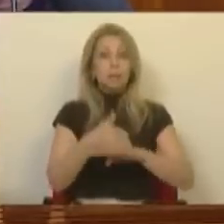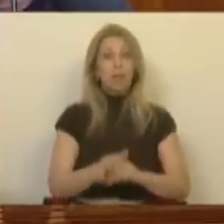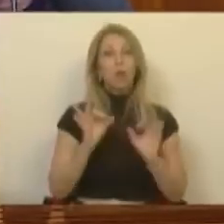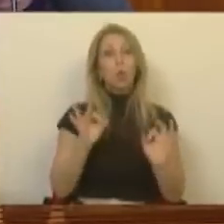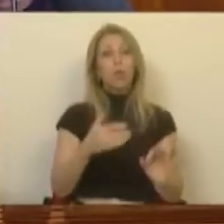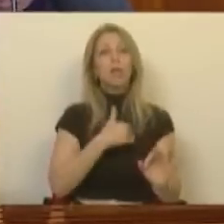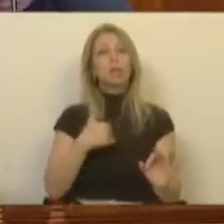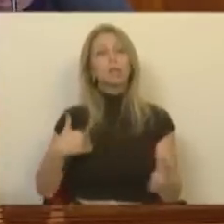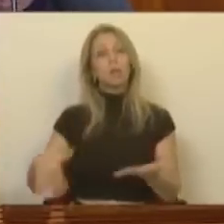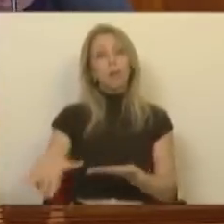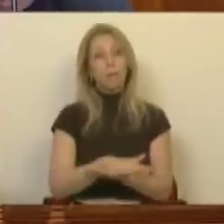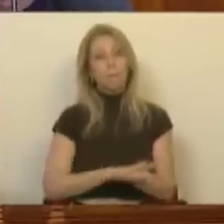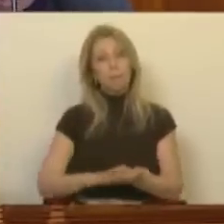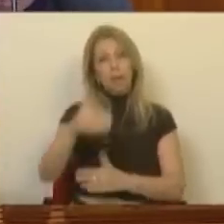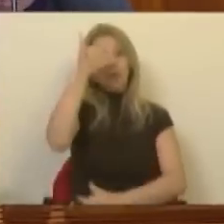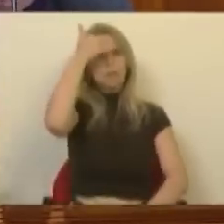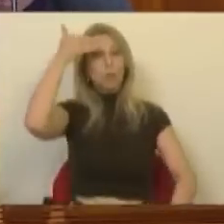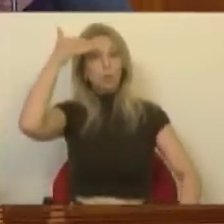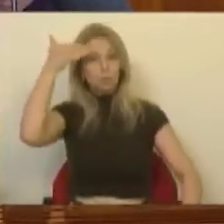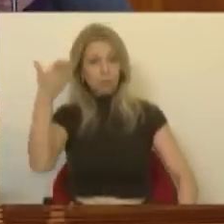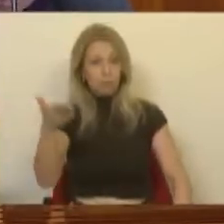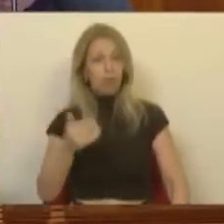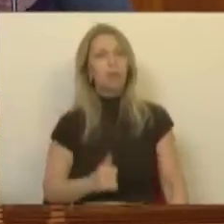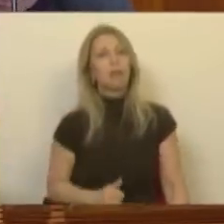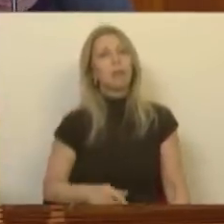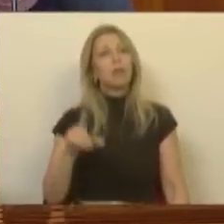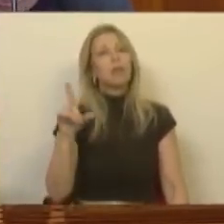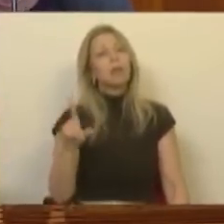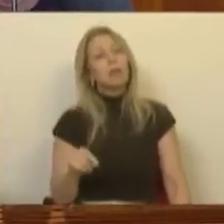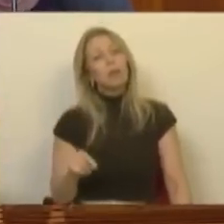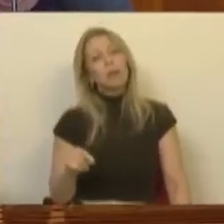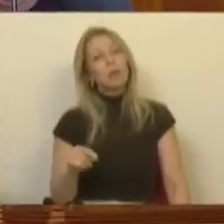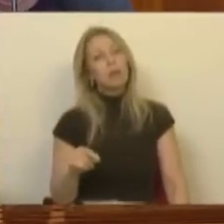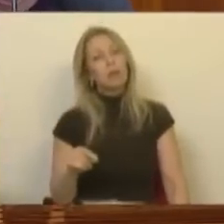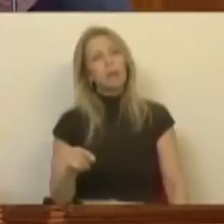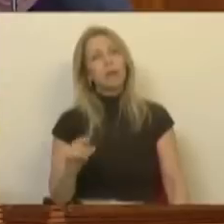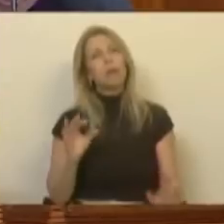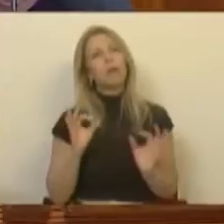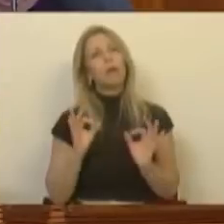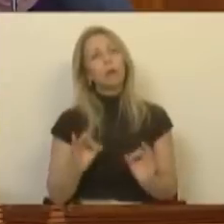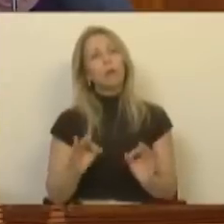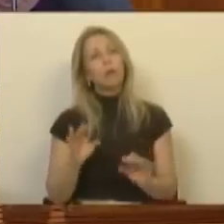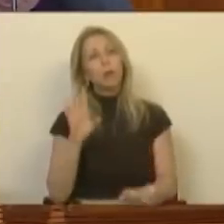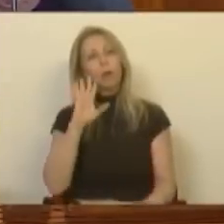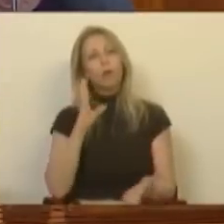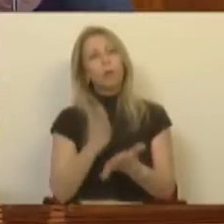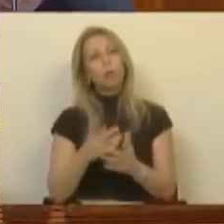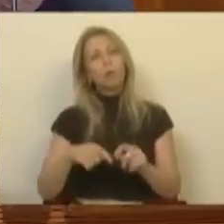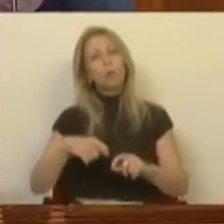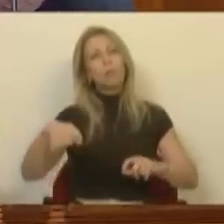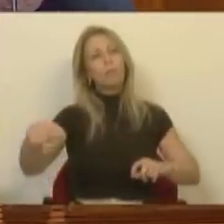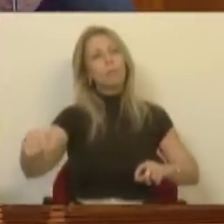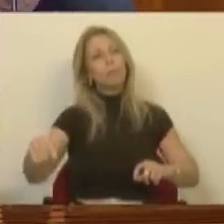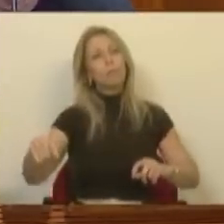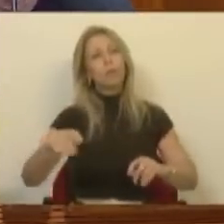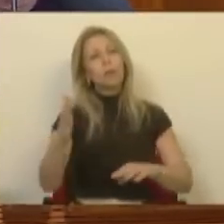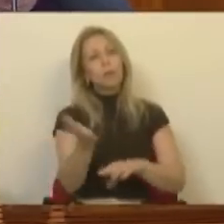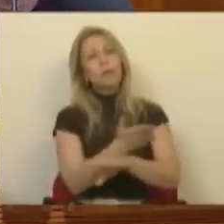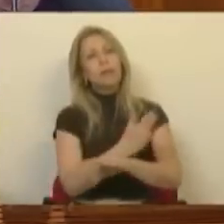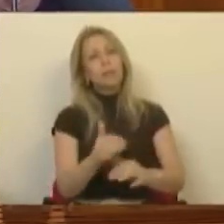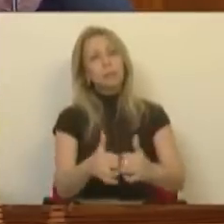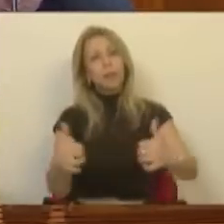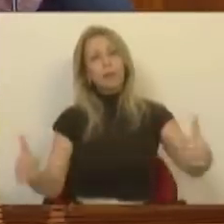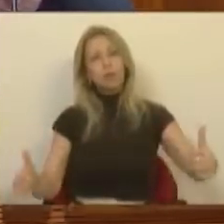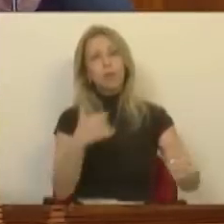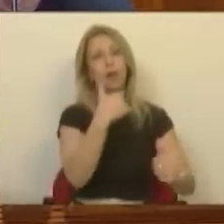na na conclusão das de Maio que separam as zonas localiza